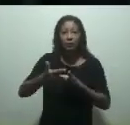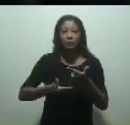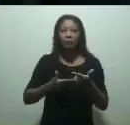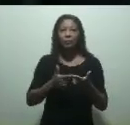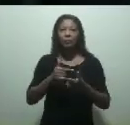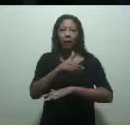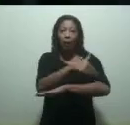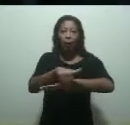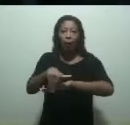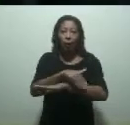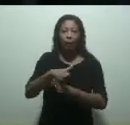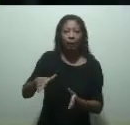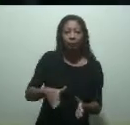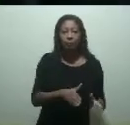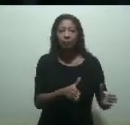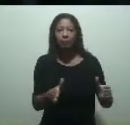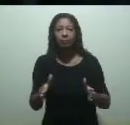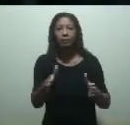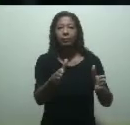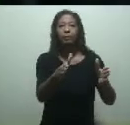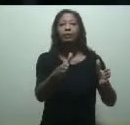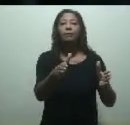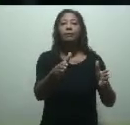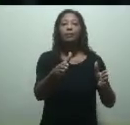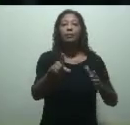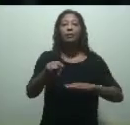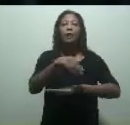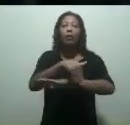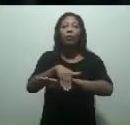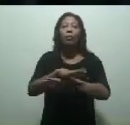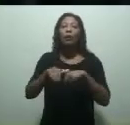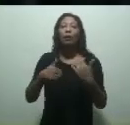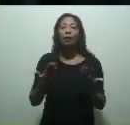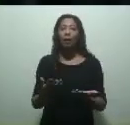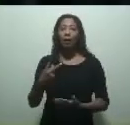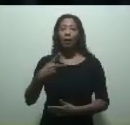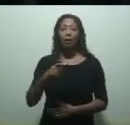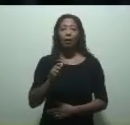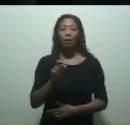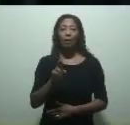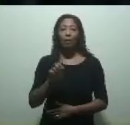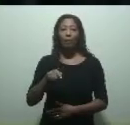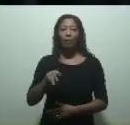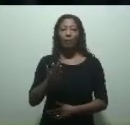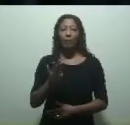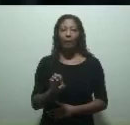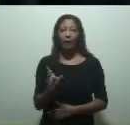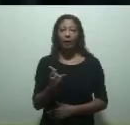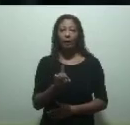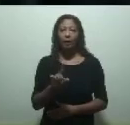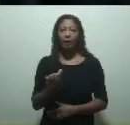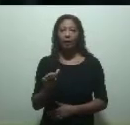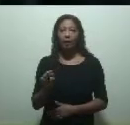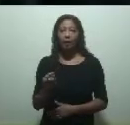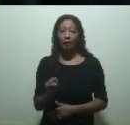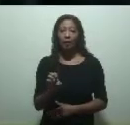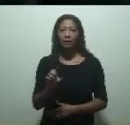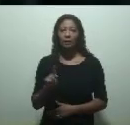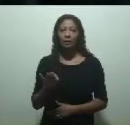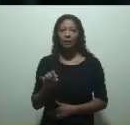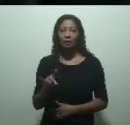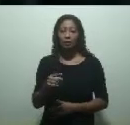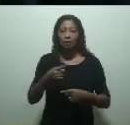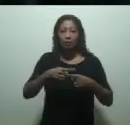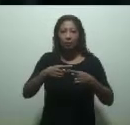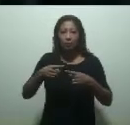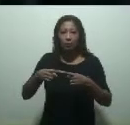rua. A realização do serviço será da rua Parque das Estações, nas proximidades do número 100, no bairro de